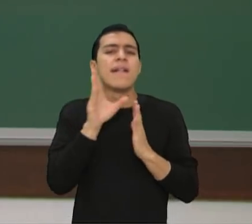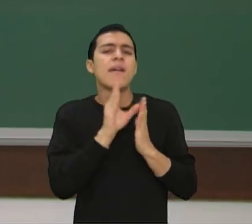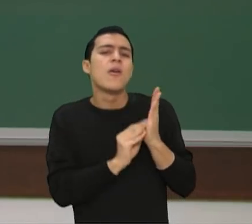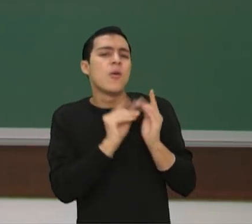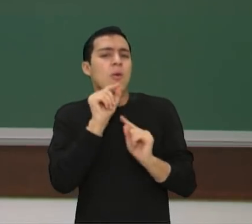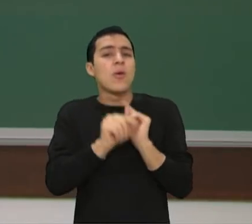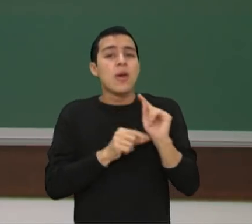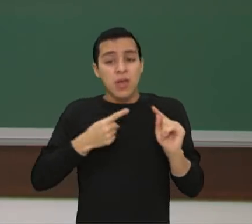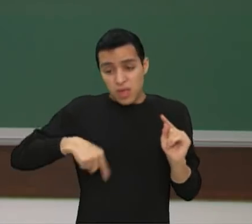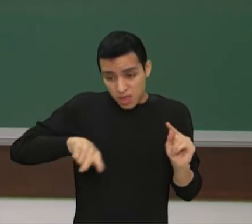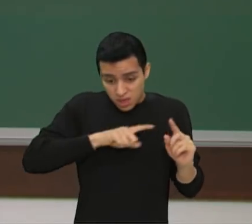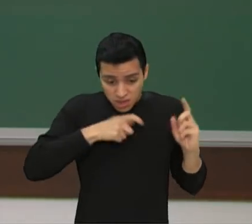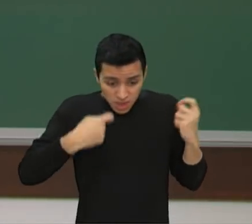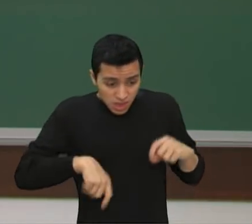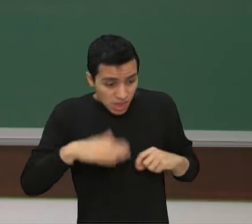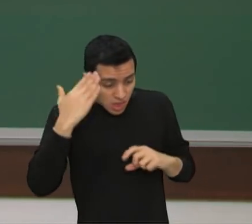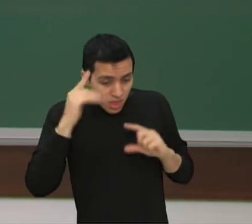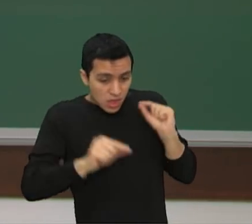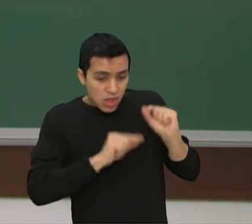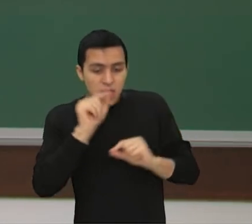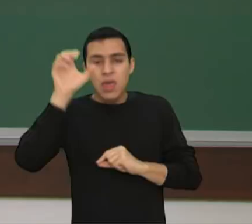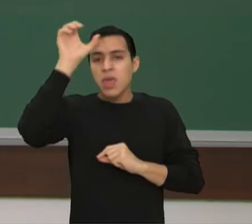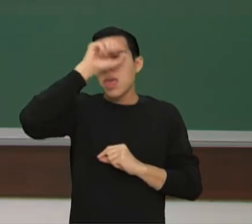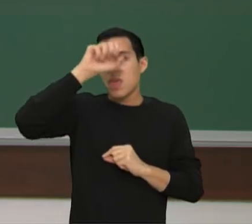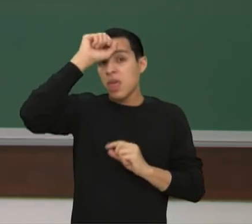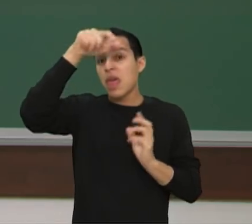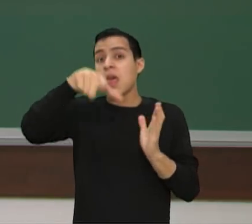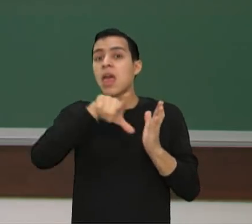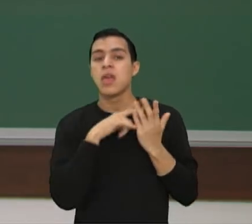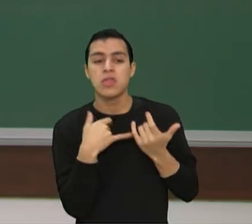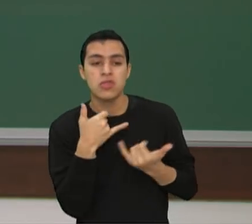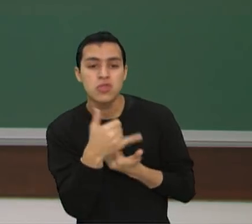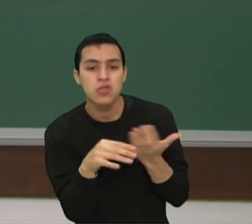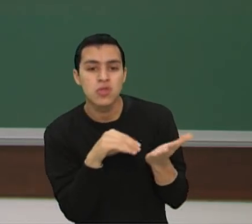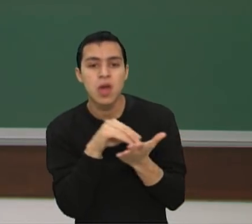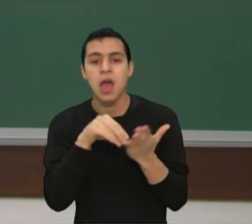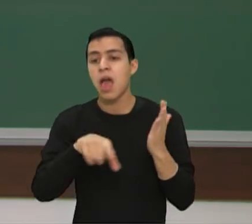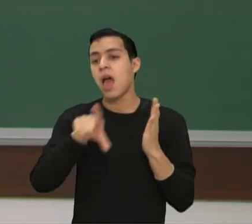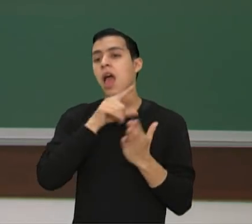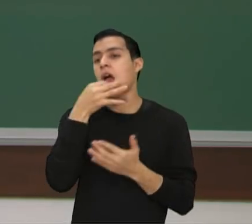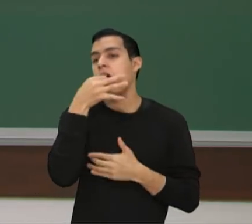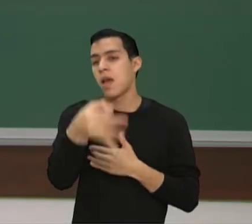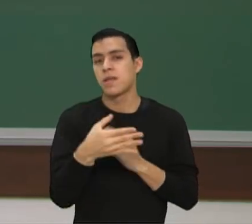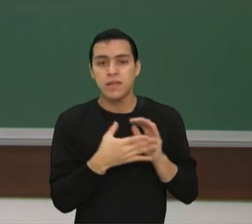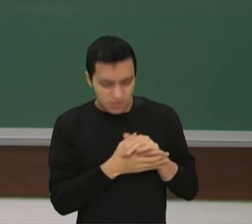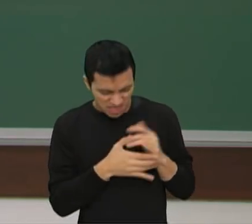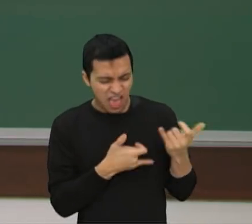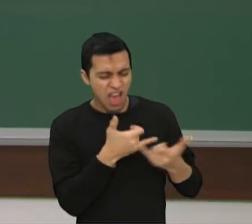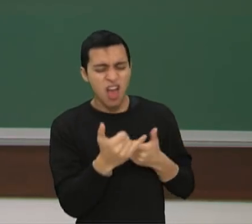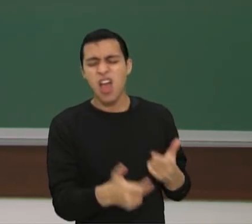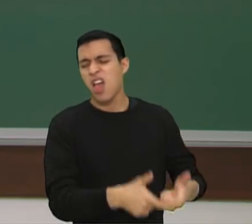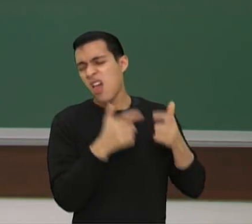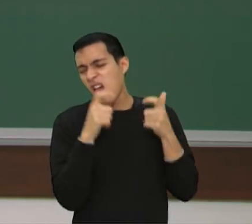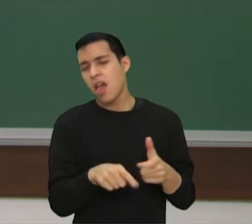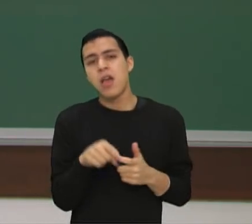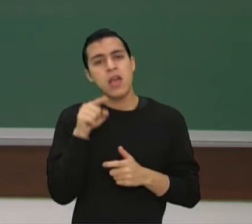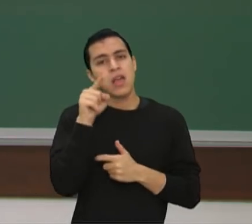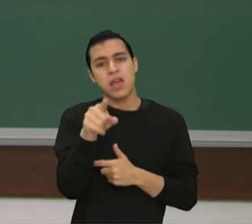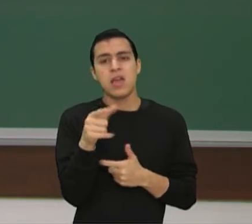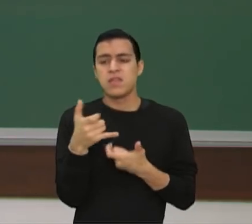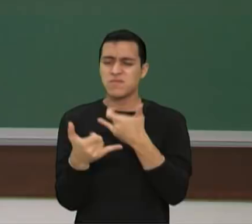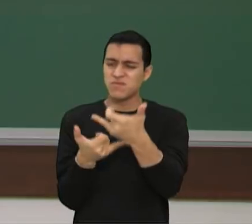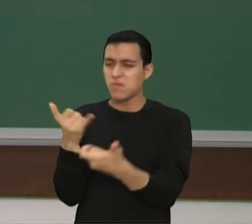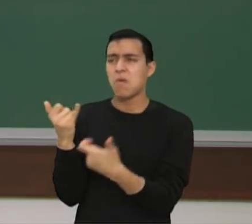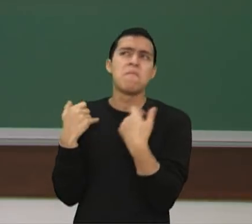lá, que a gente precisa entender e aprender antes de julgar ou antes de dar qualquer opinião. Aquele jogo é muito chato, aquele jogo não